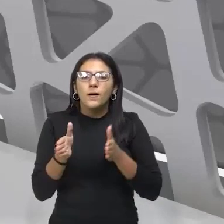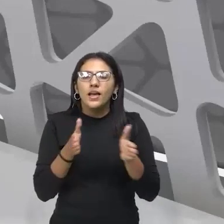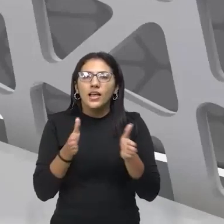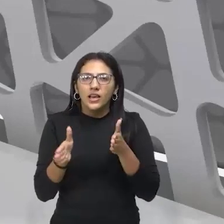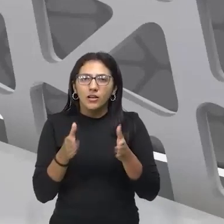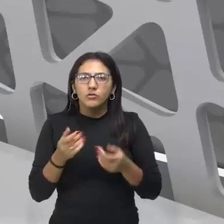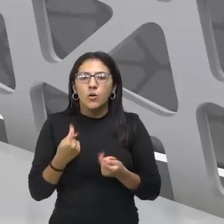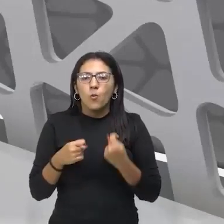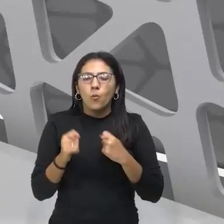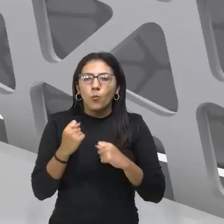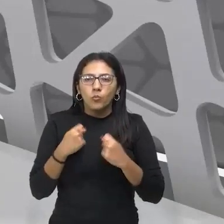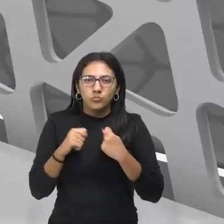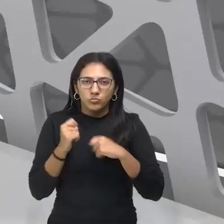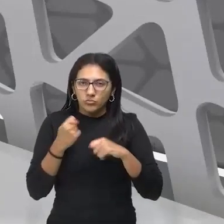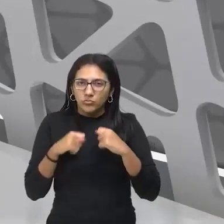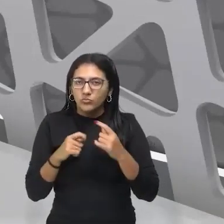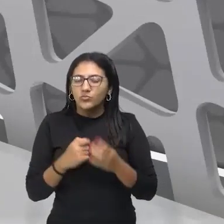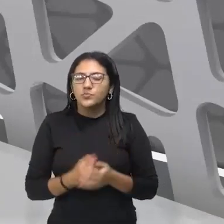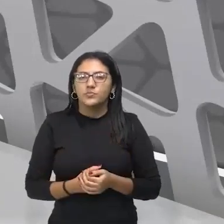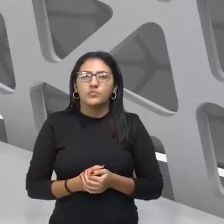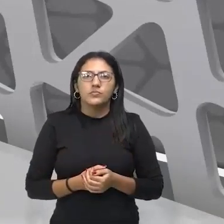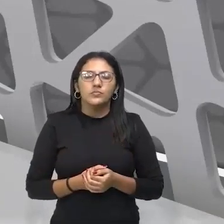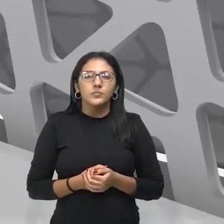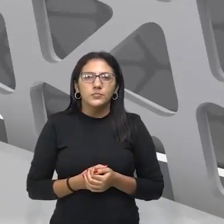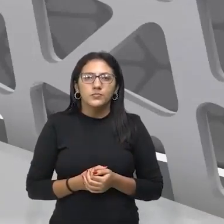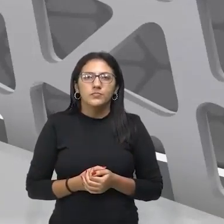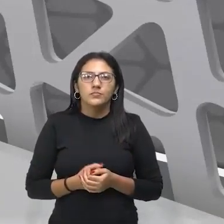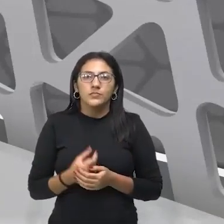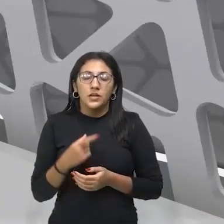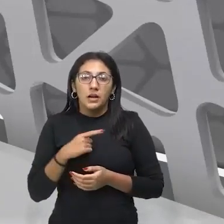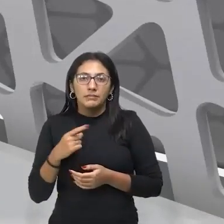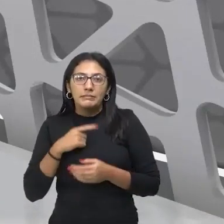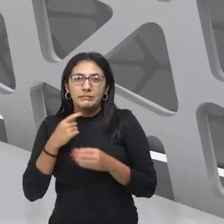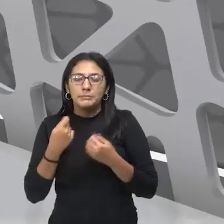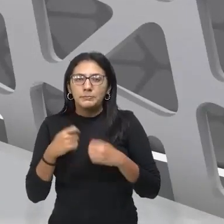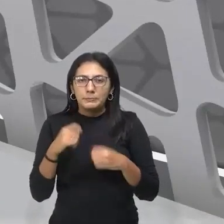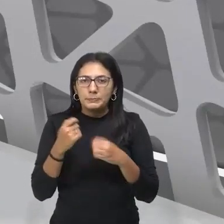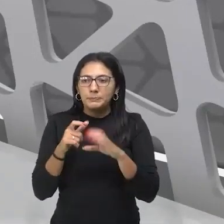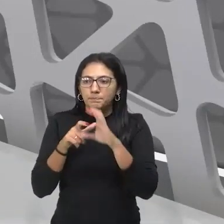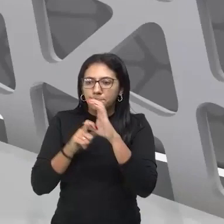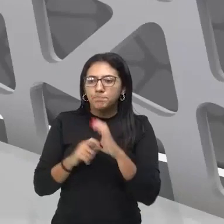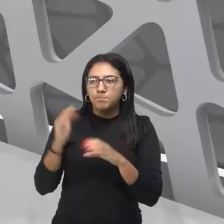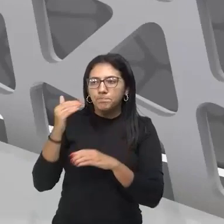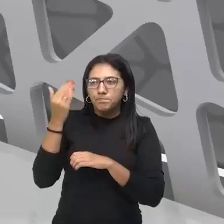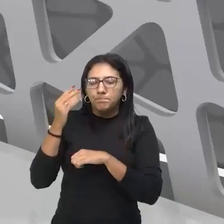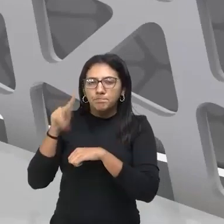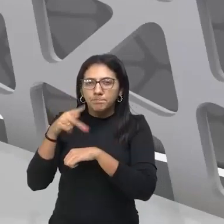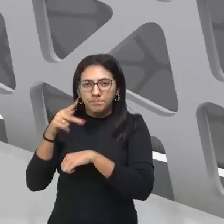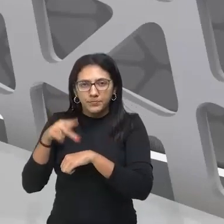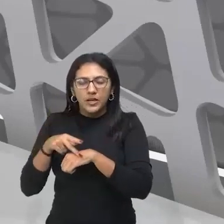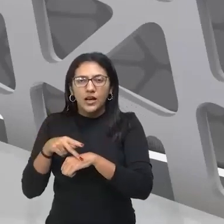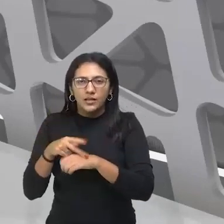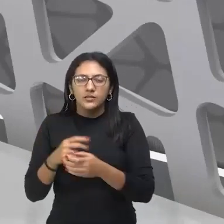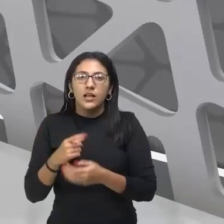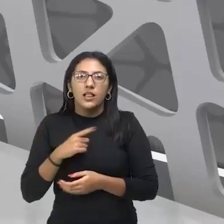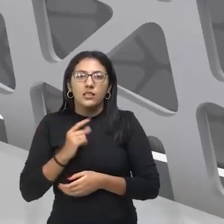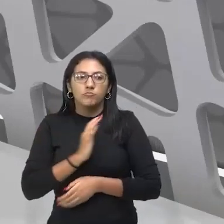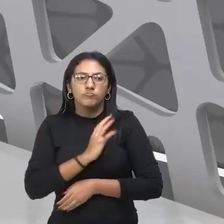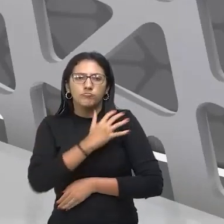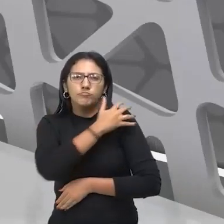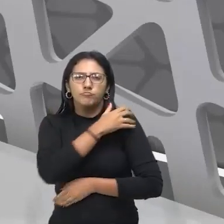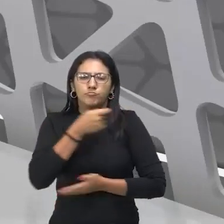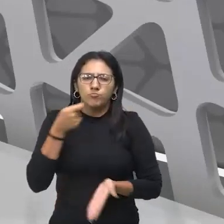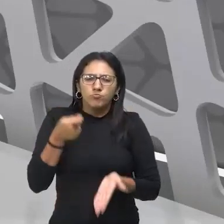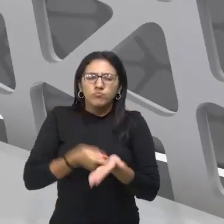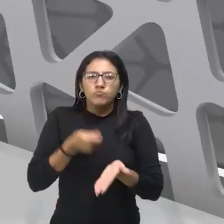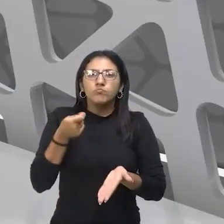do Brasil, tá? Um outro momento que nós passamos a depender também do capital estrangeiro foi durante o período da